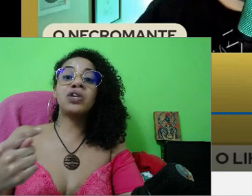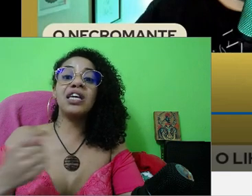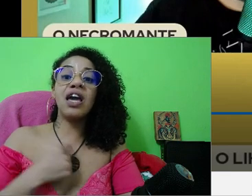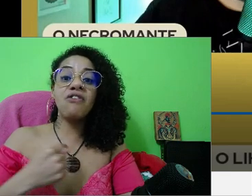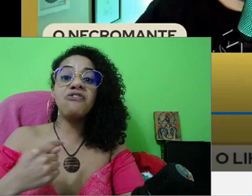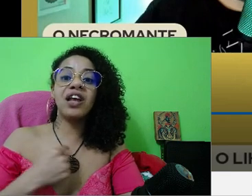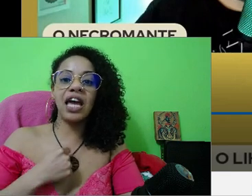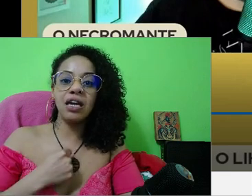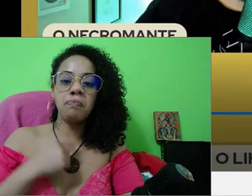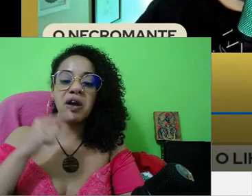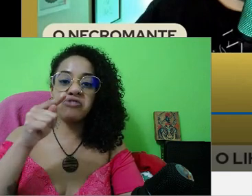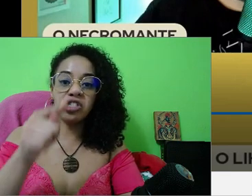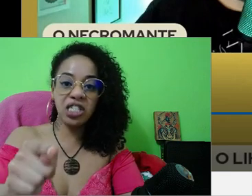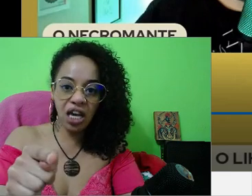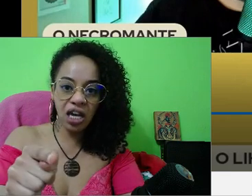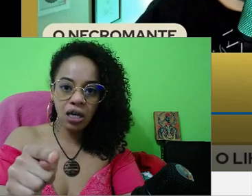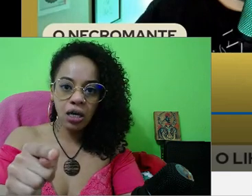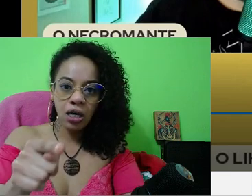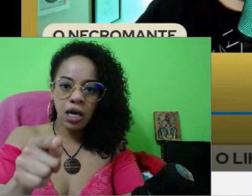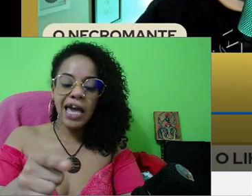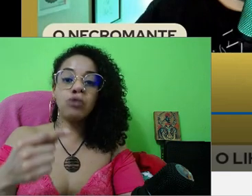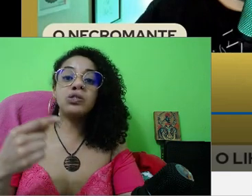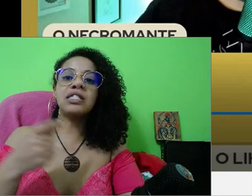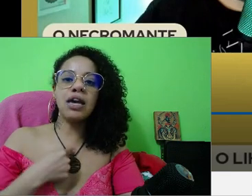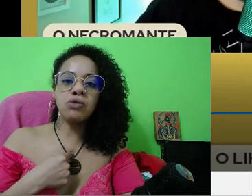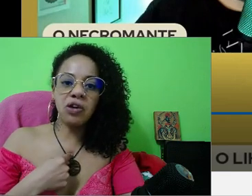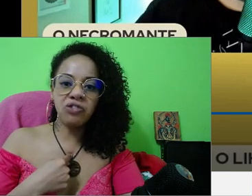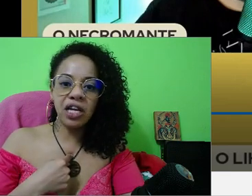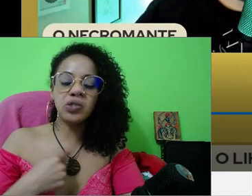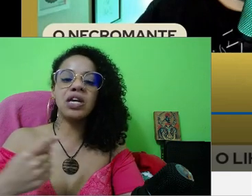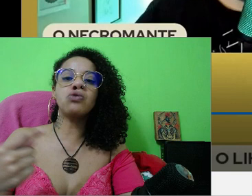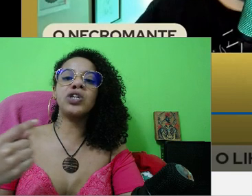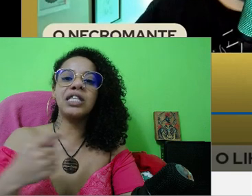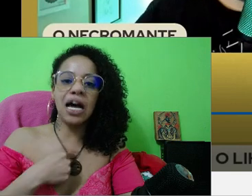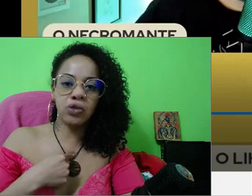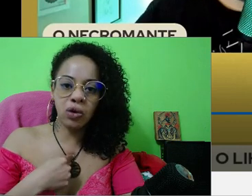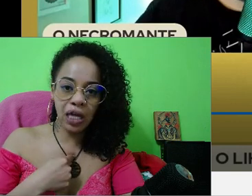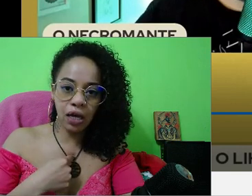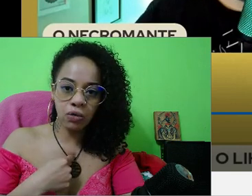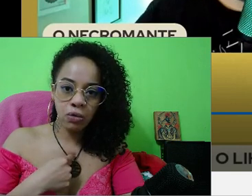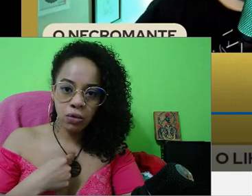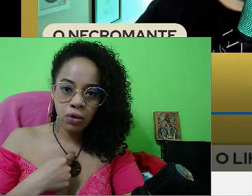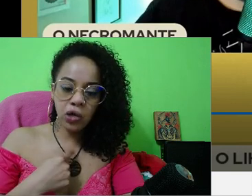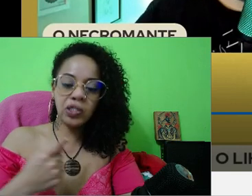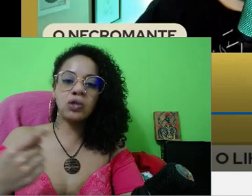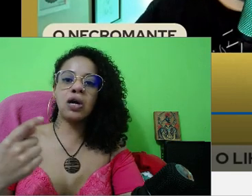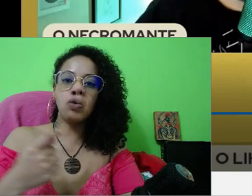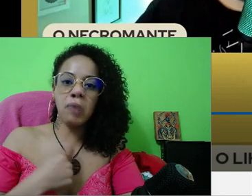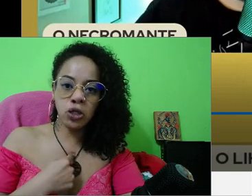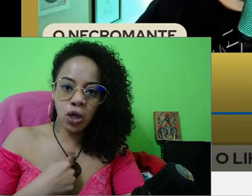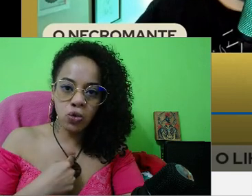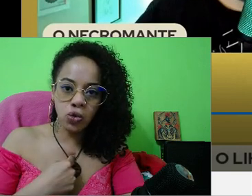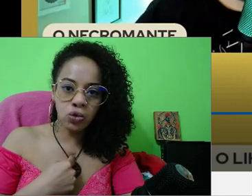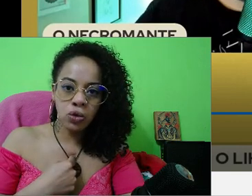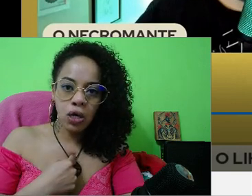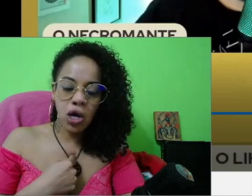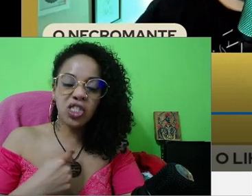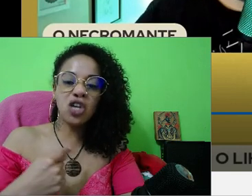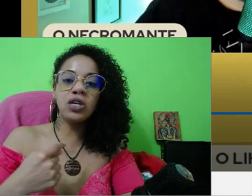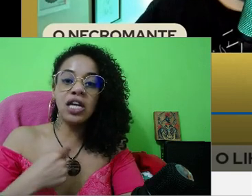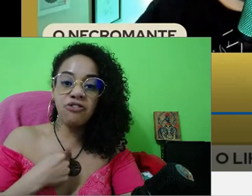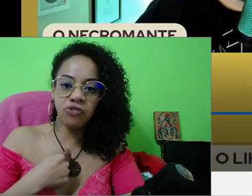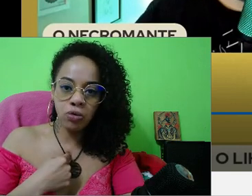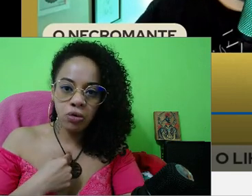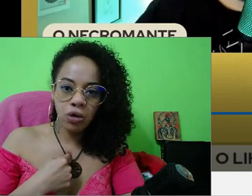questionar do que eu falei para você eu sei o que eu falei eu sei o cuidado que eu tenho eu sei usar argumentos que eu uso